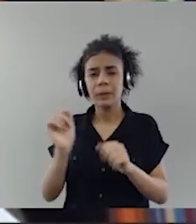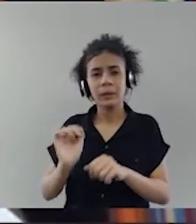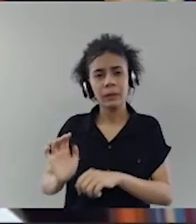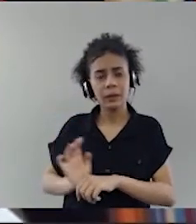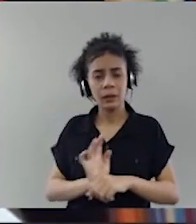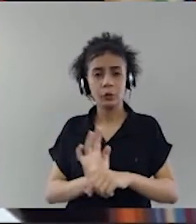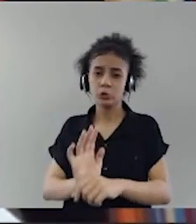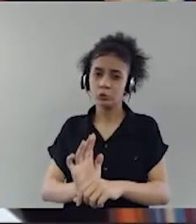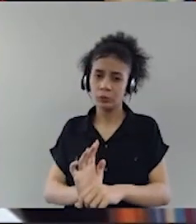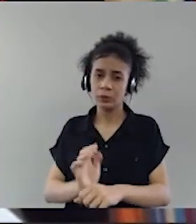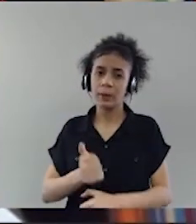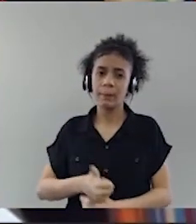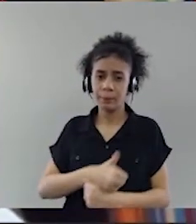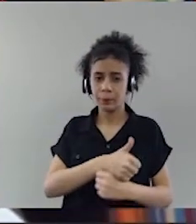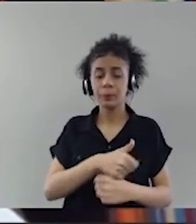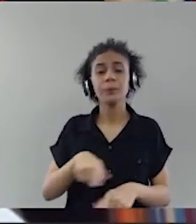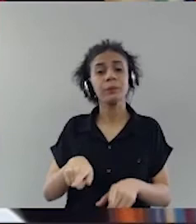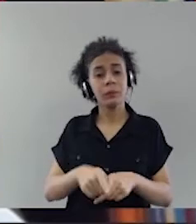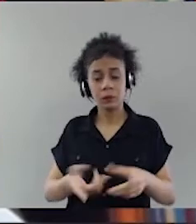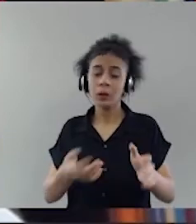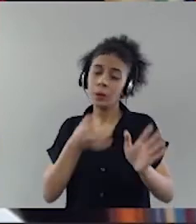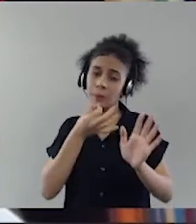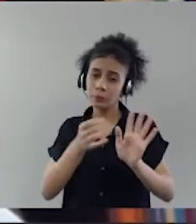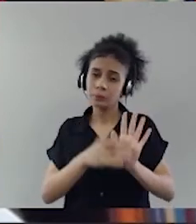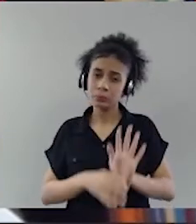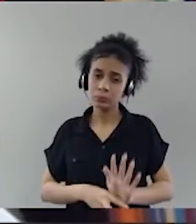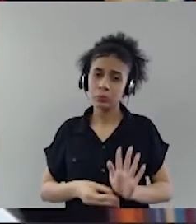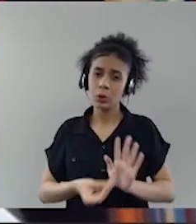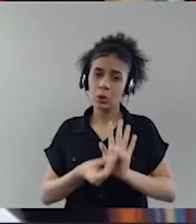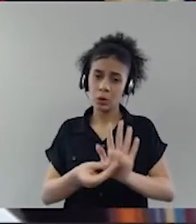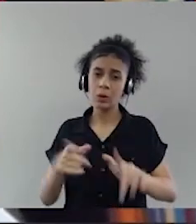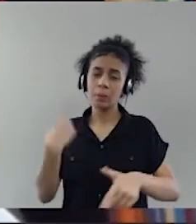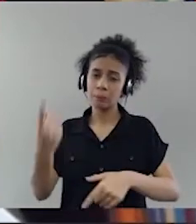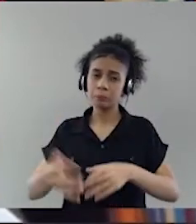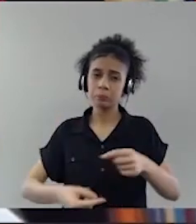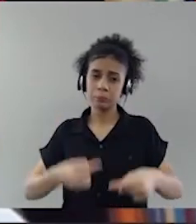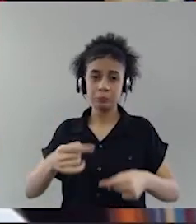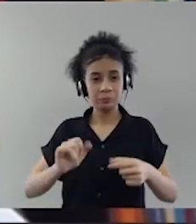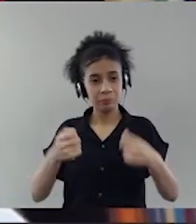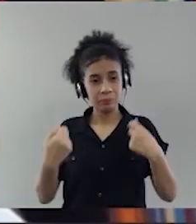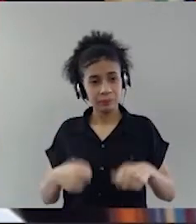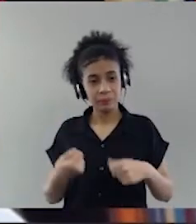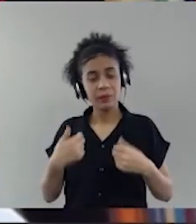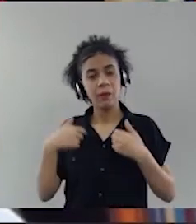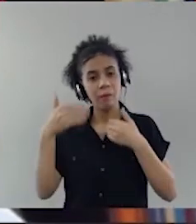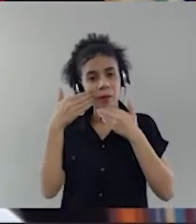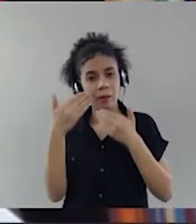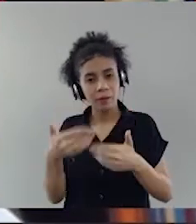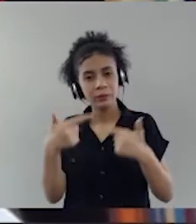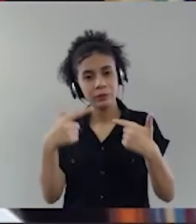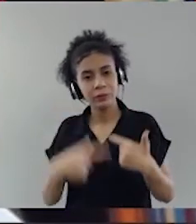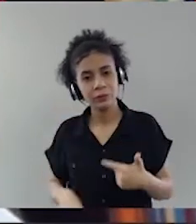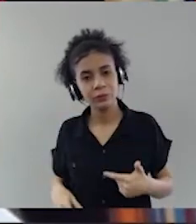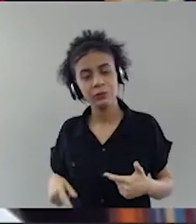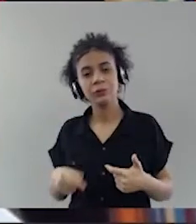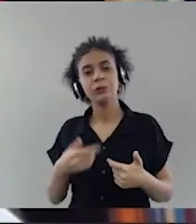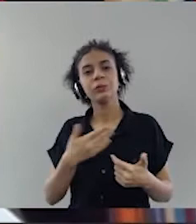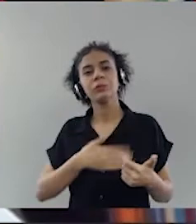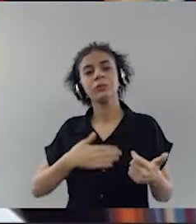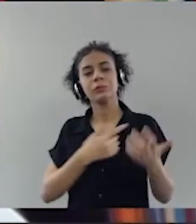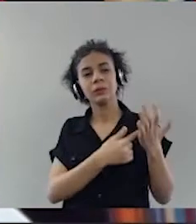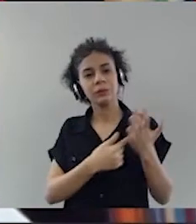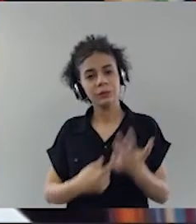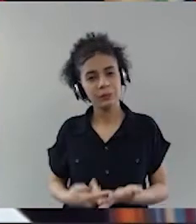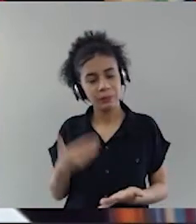amedrontador. Eram essas, então, as questões que eu gostaria de colocar, para posteriormente debatermos, se for o caso. Eu agradeço mais uma vez a gentileza do